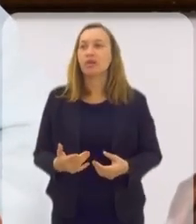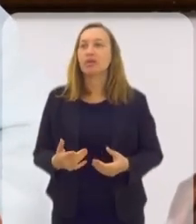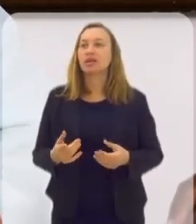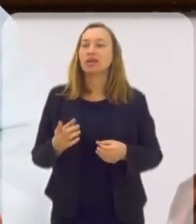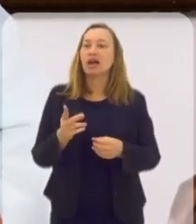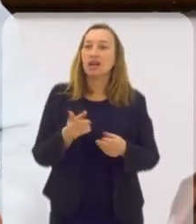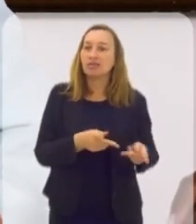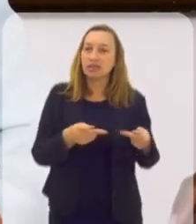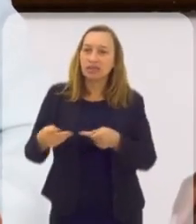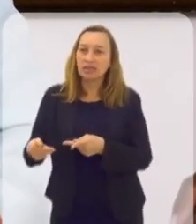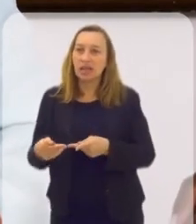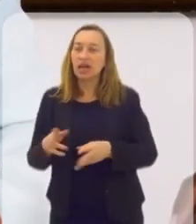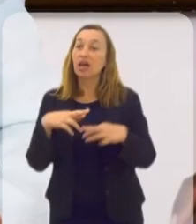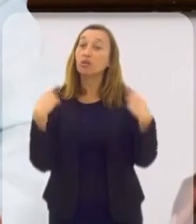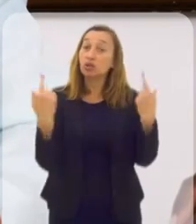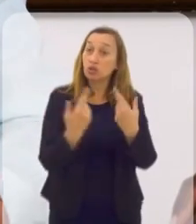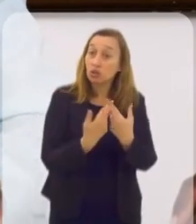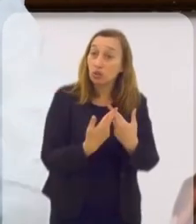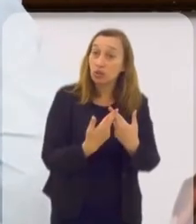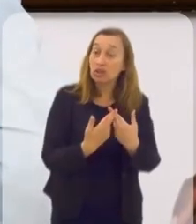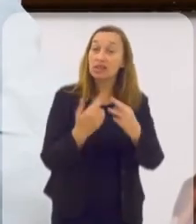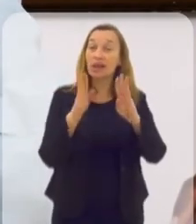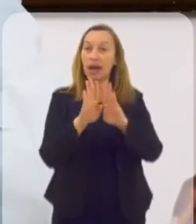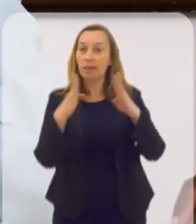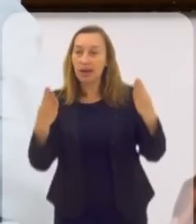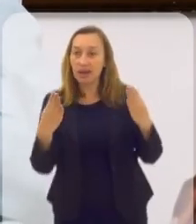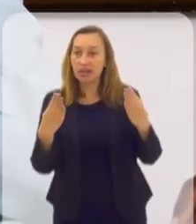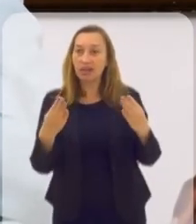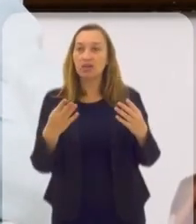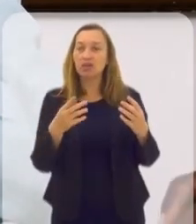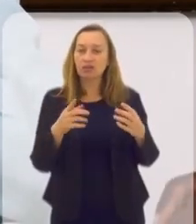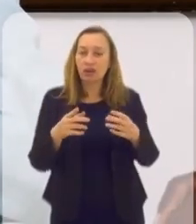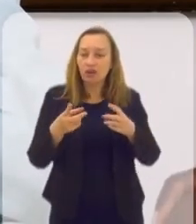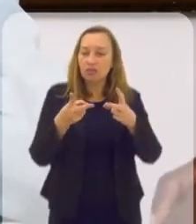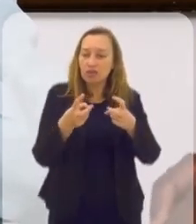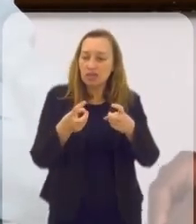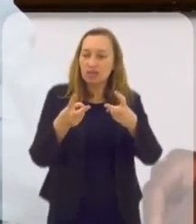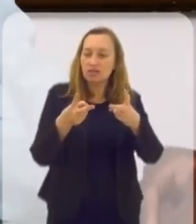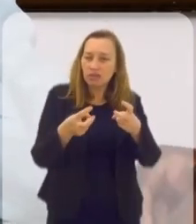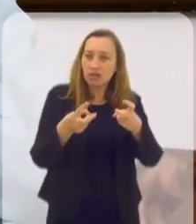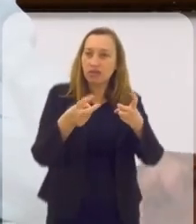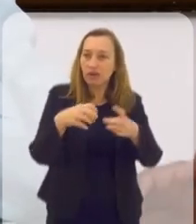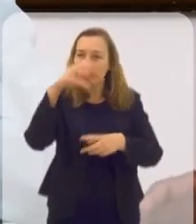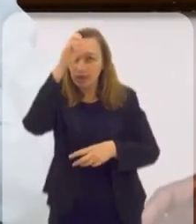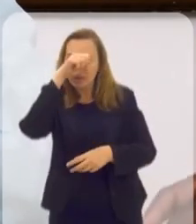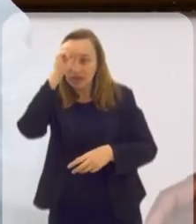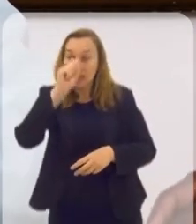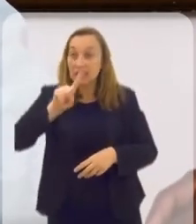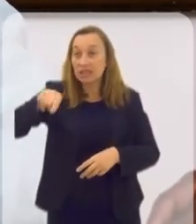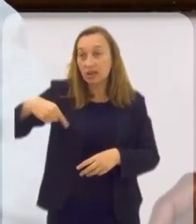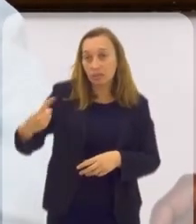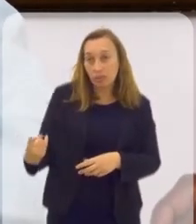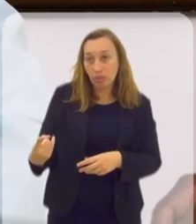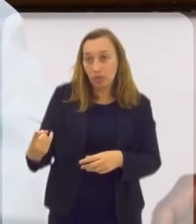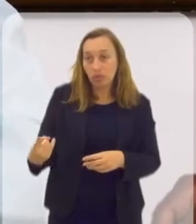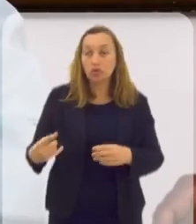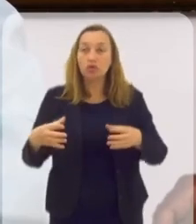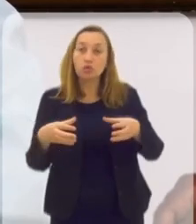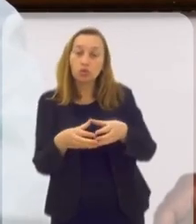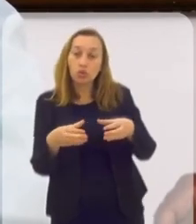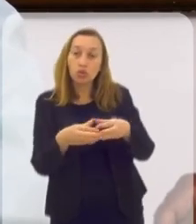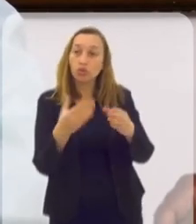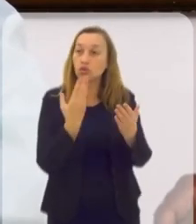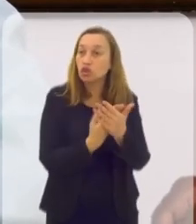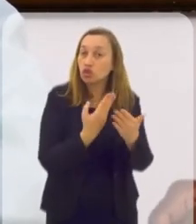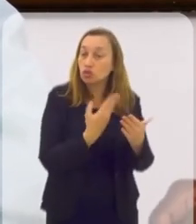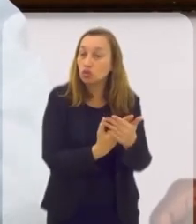E passe a frequentar as reuniões públicas, que à medida que a gente vai frequentando, a gente vai aprendendo até pelo ouvir. Depois faça adesão aos